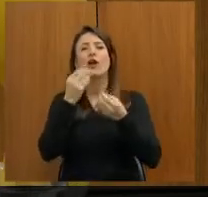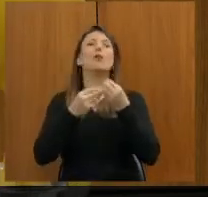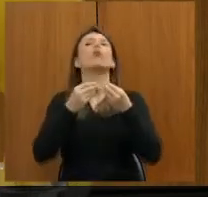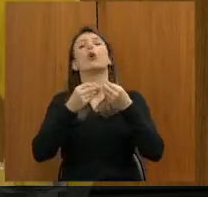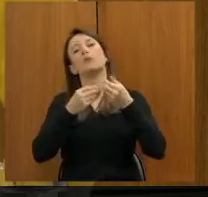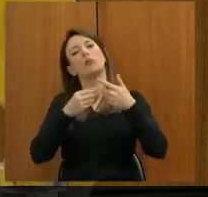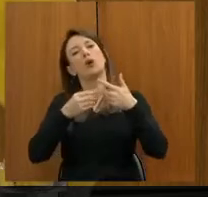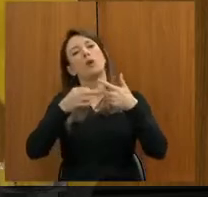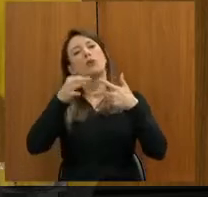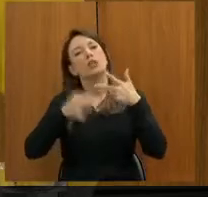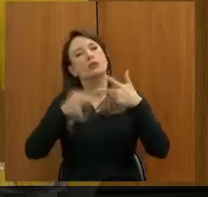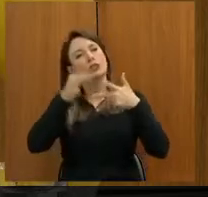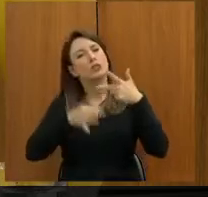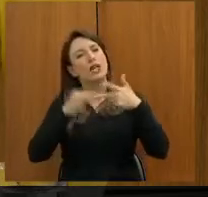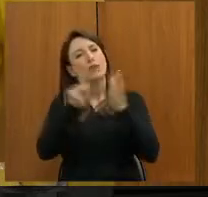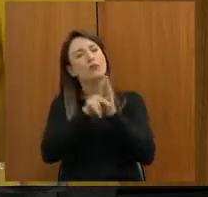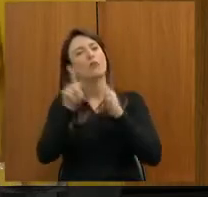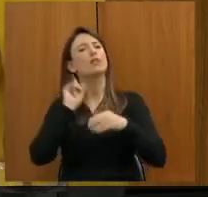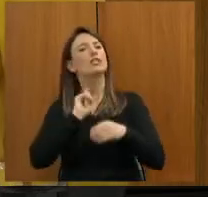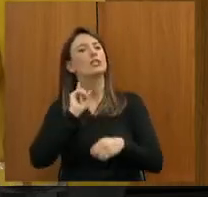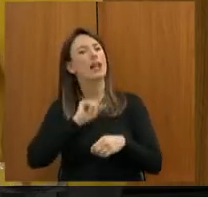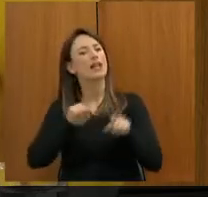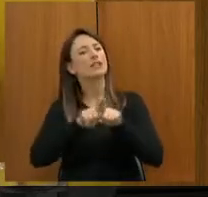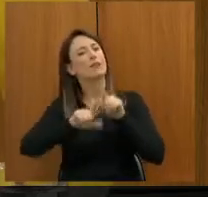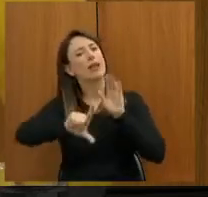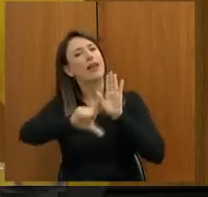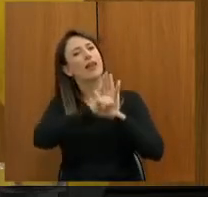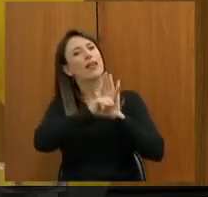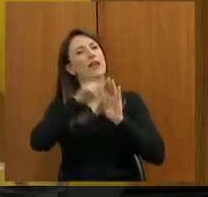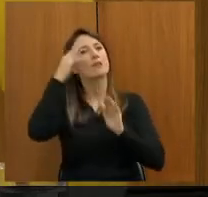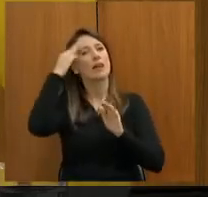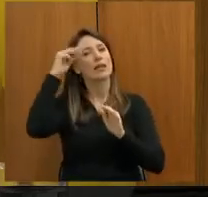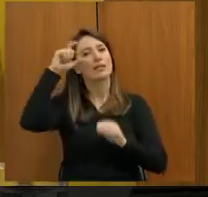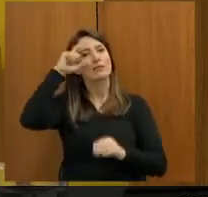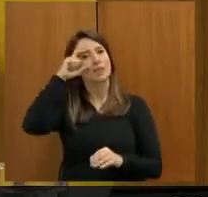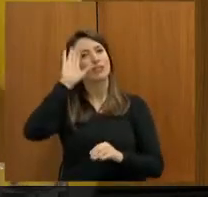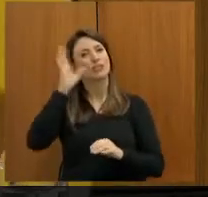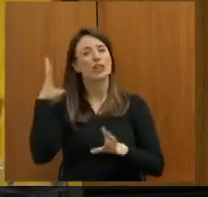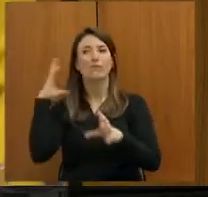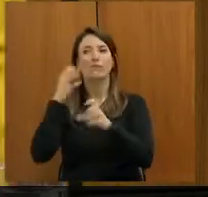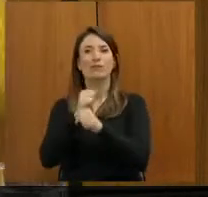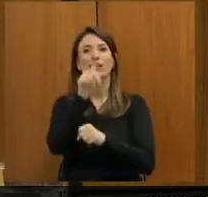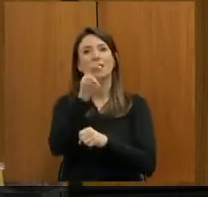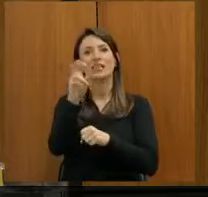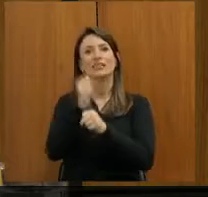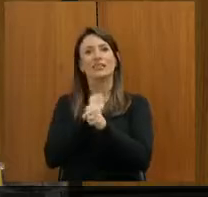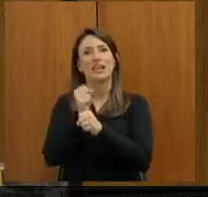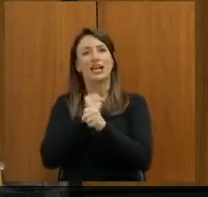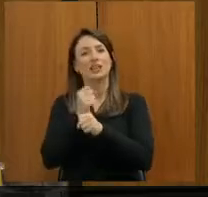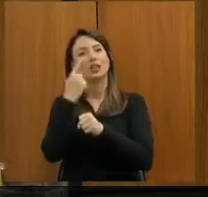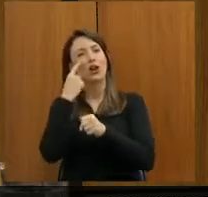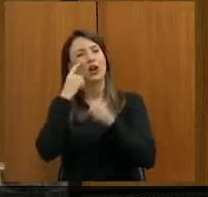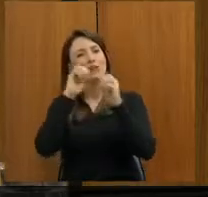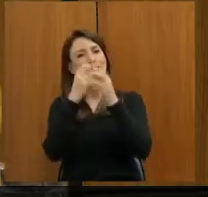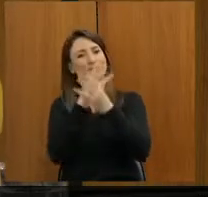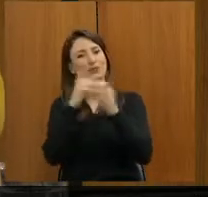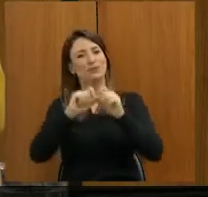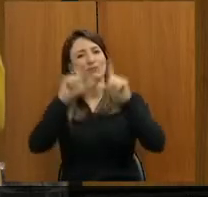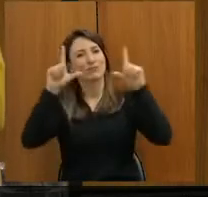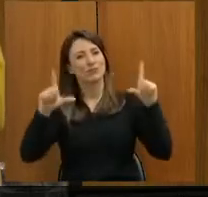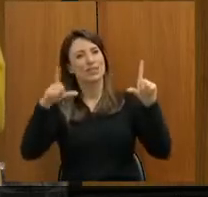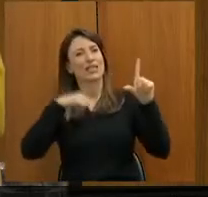Minas Gerais EA Lei Maria da Penha 15 anos de atuação nós temos aí a imagem de uma mulher que ela viu uma